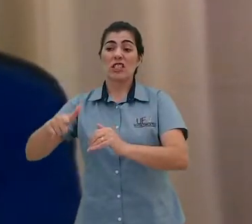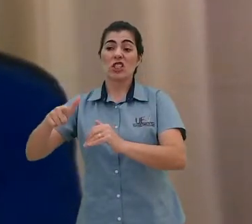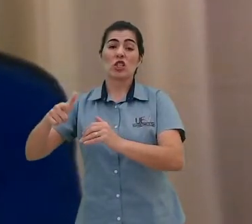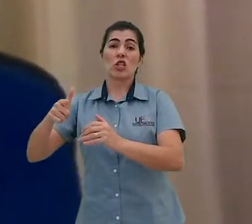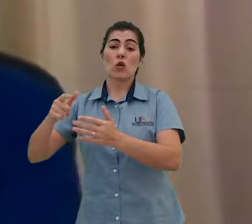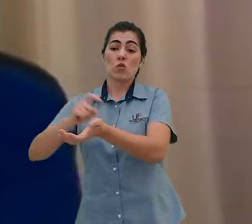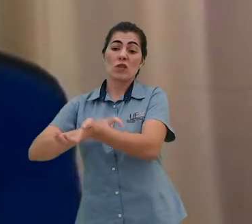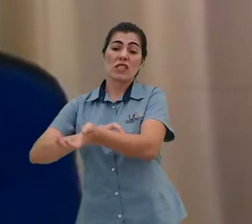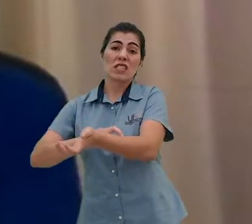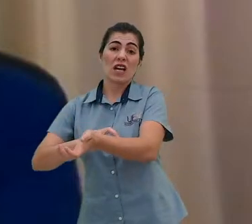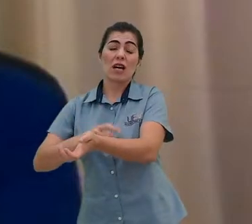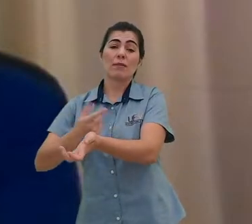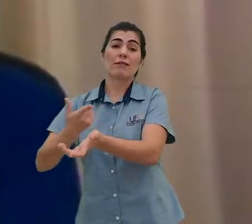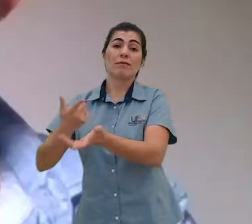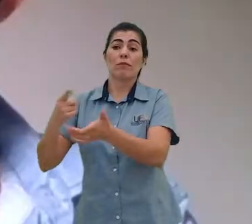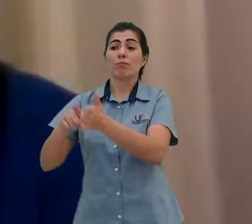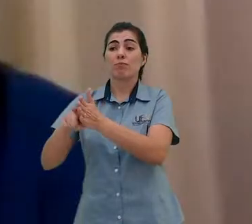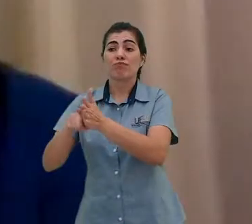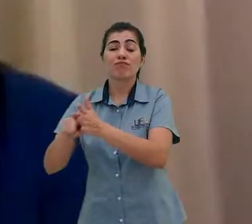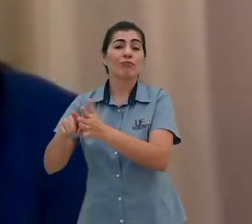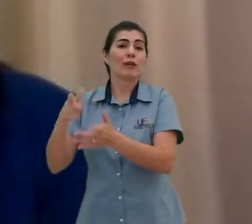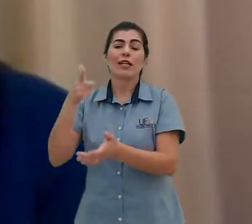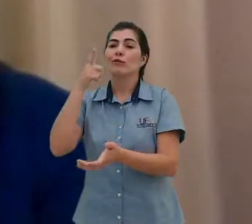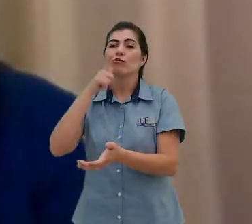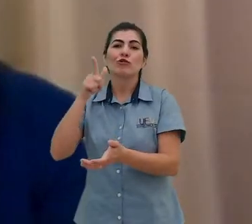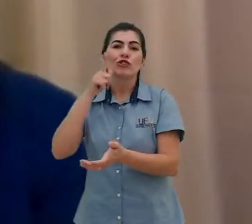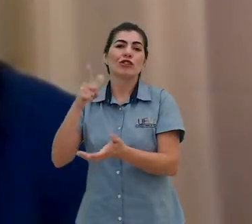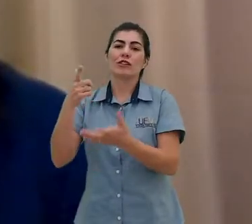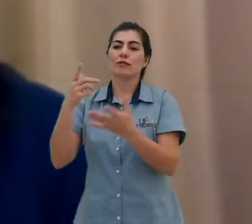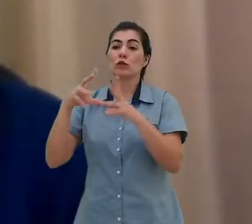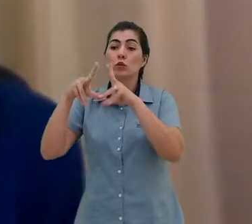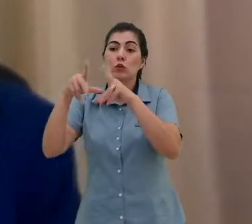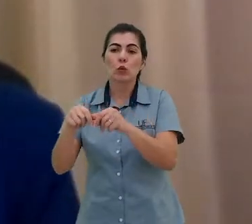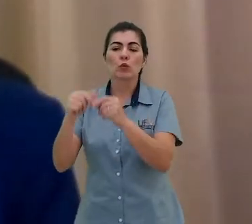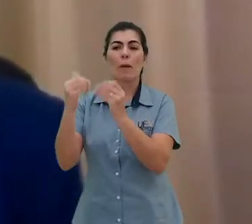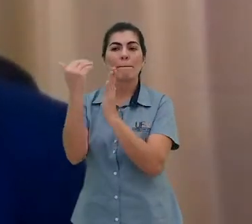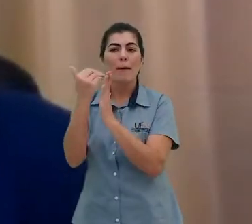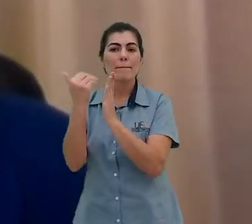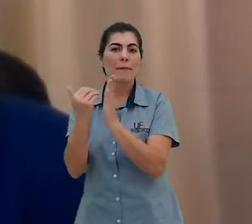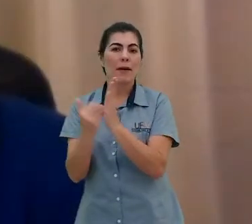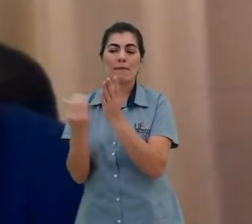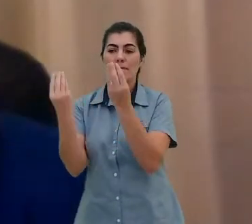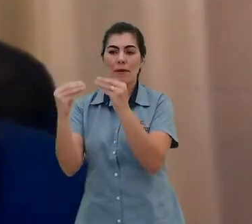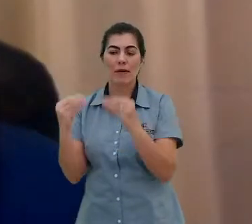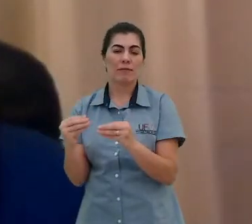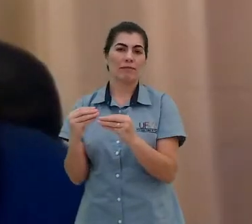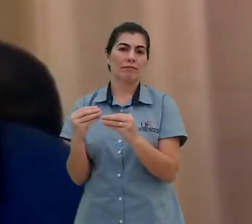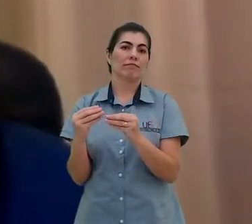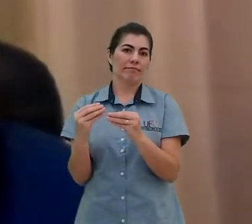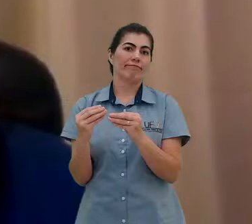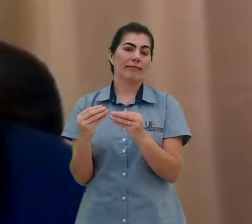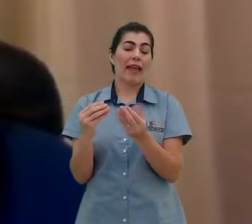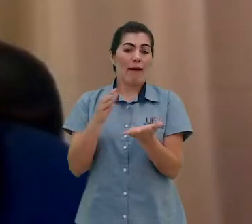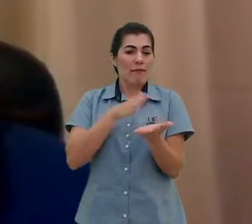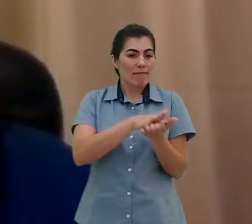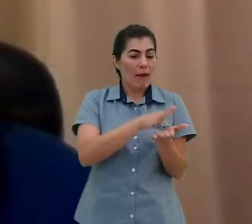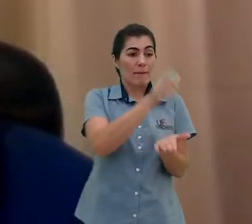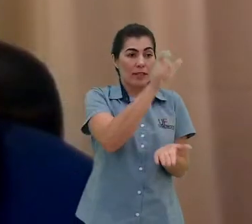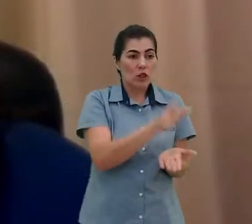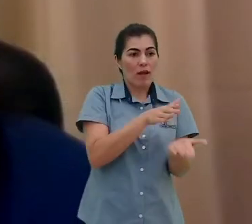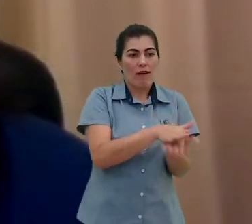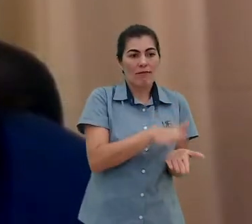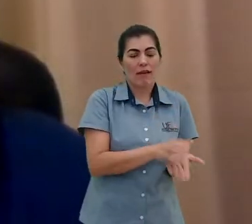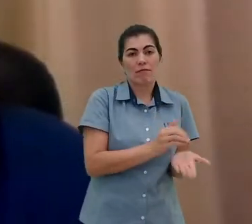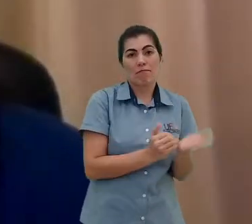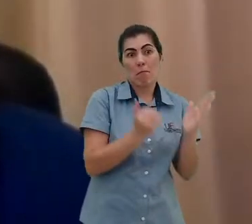tinha acesso ou o paciente não tinha os exames que ele acabou de fazer no outro posto, né, também é uma questão de custo isso. Então, eu